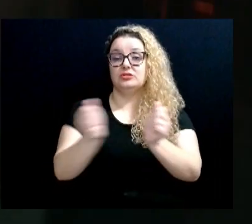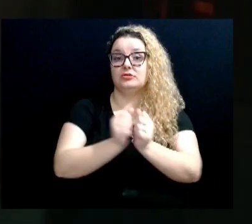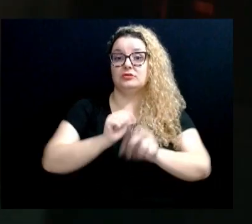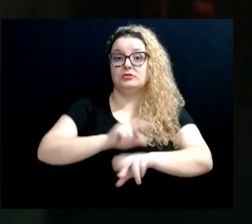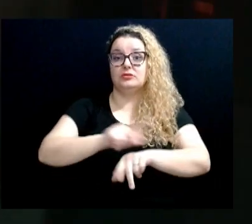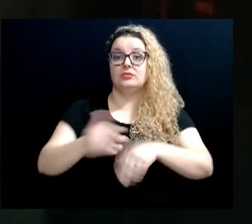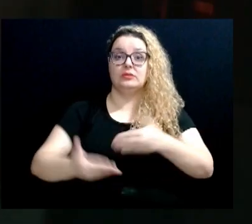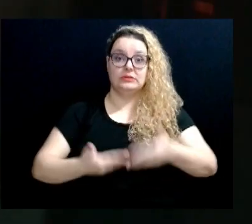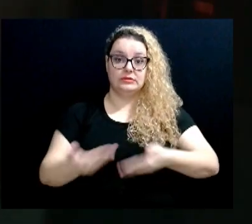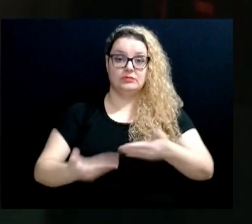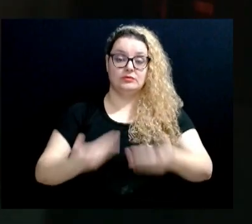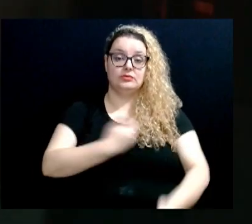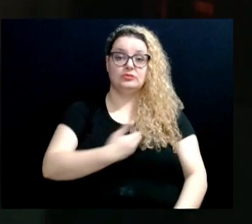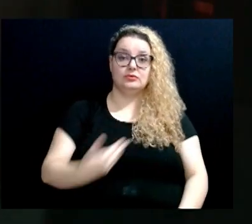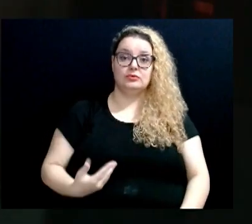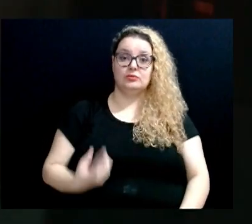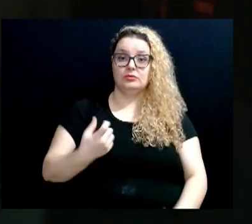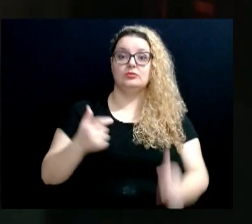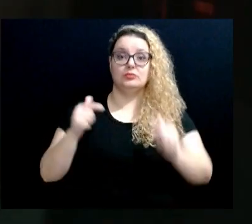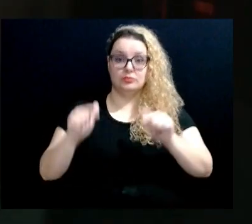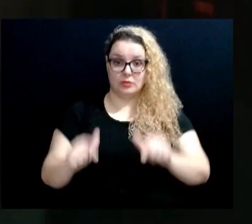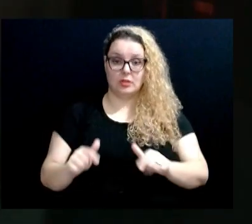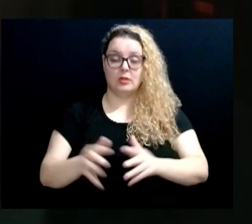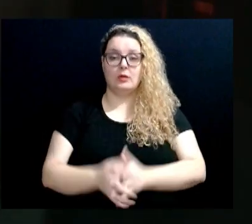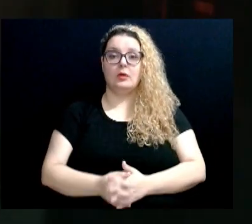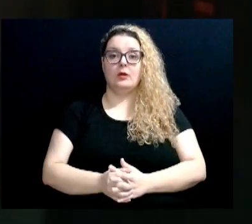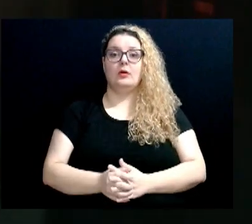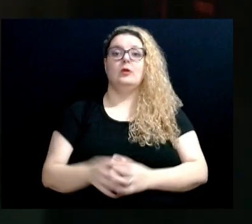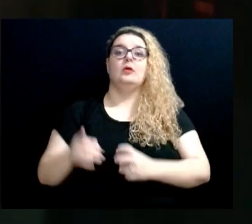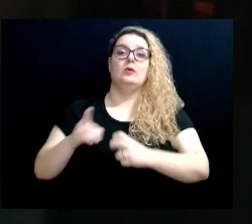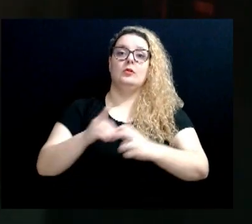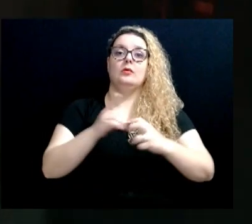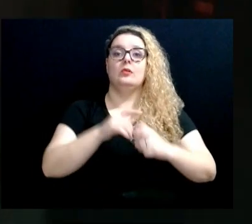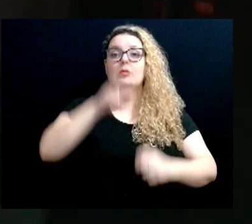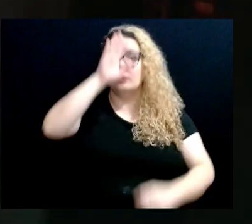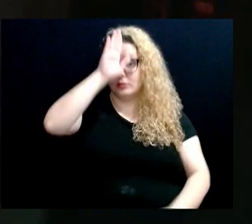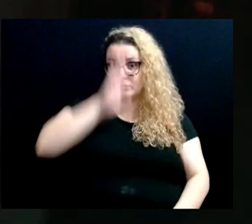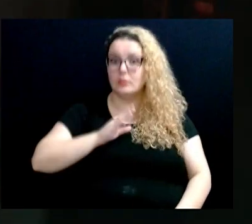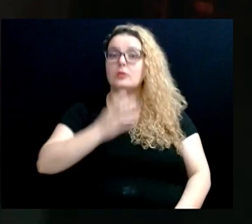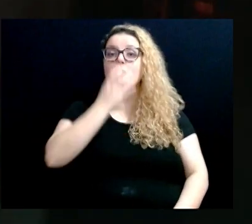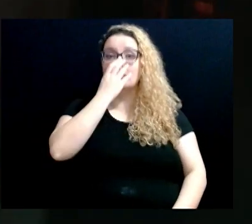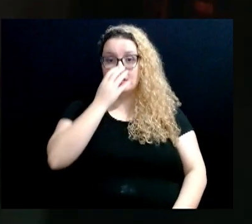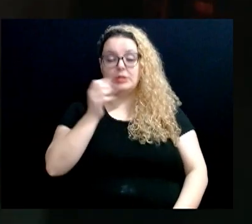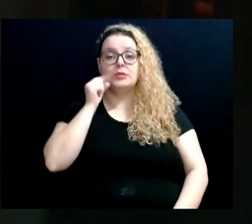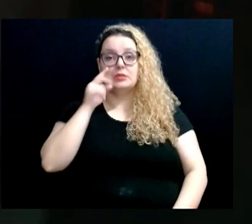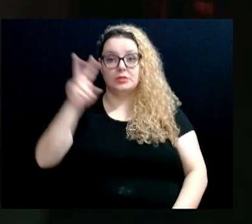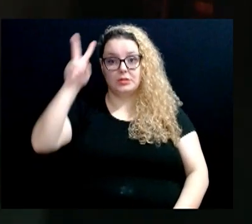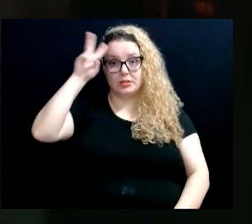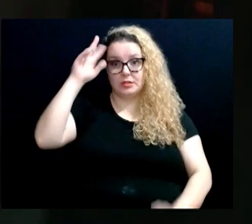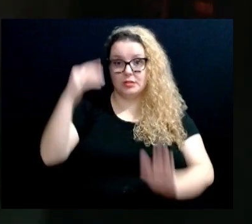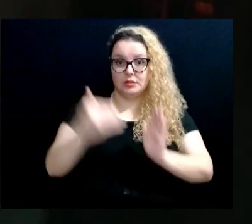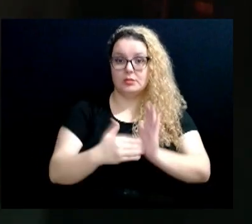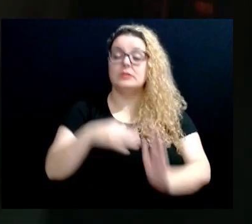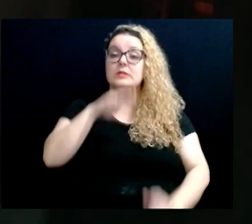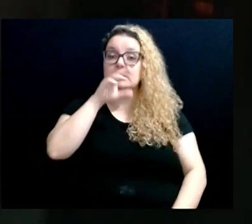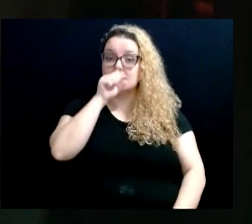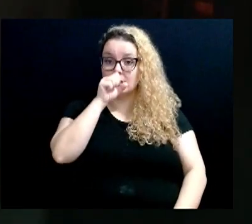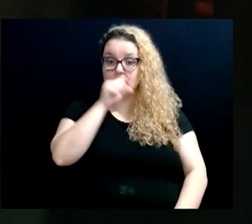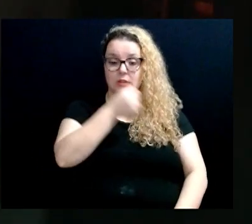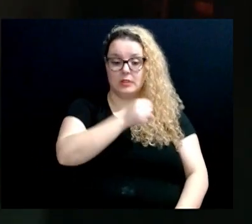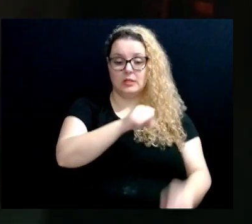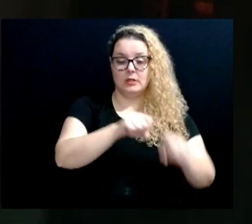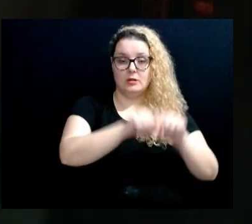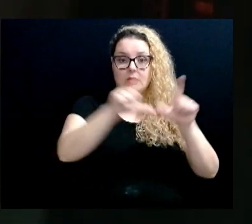públicos em um só local. O atendimento é gratuito para os cães e os gatos de segunda a sábado, das 8 da manhã ao